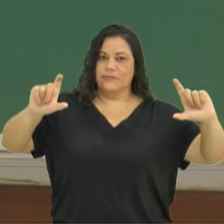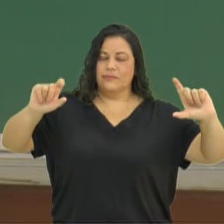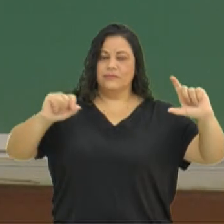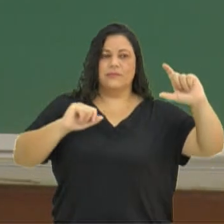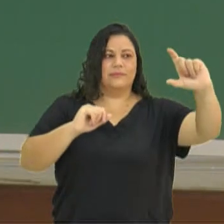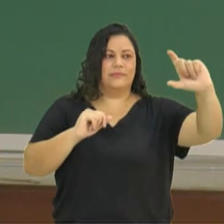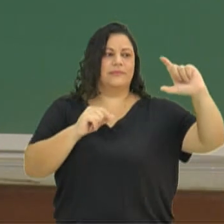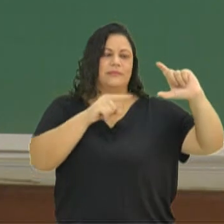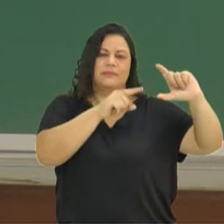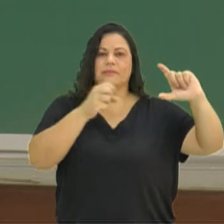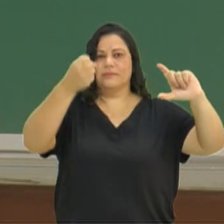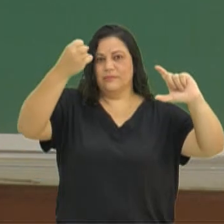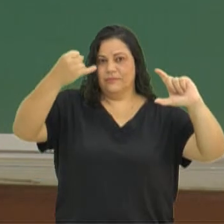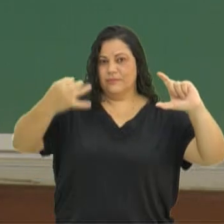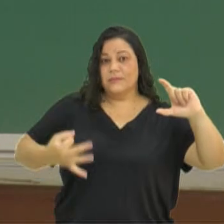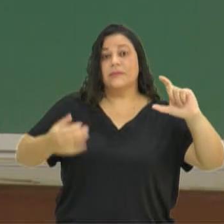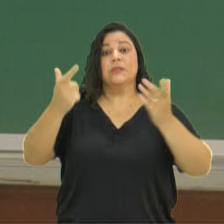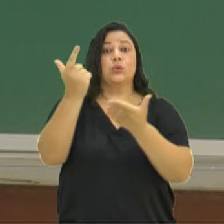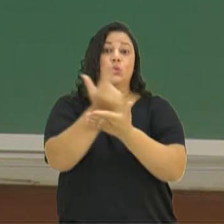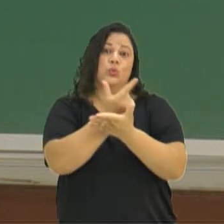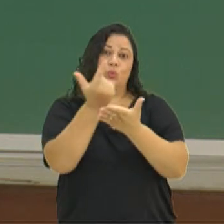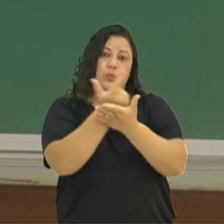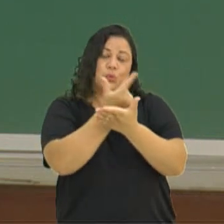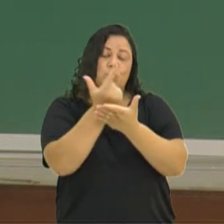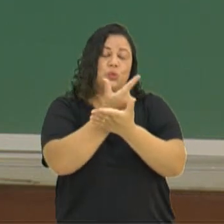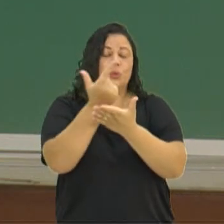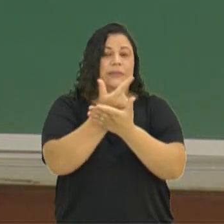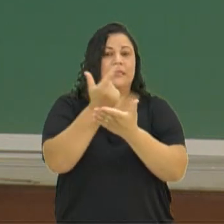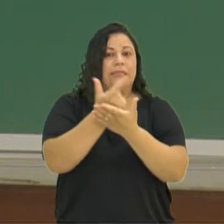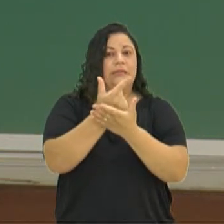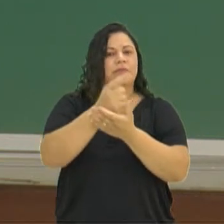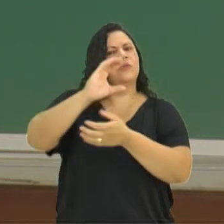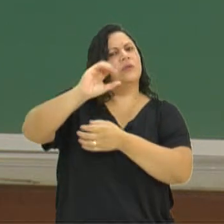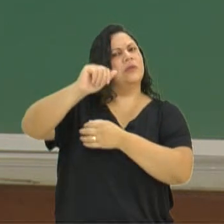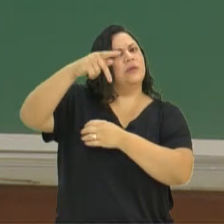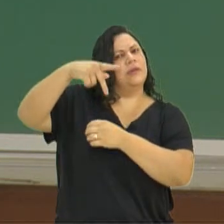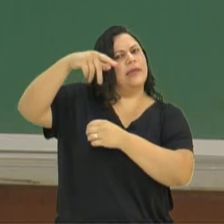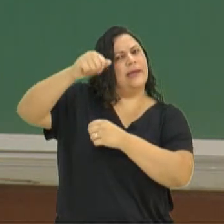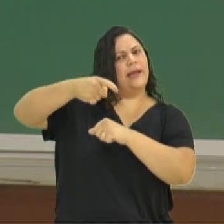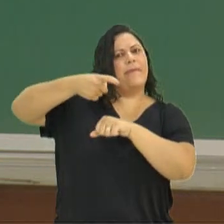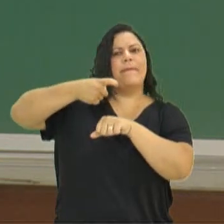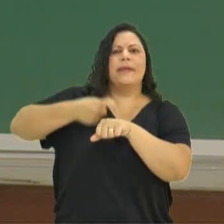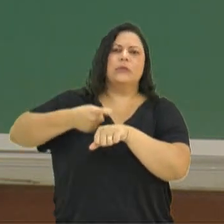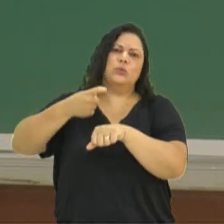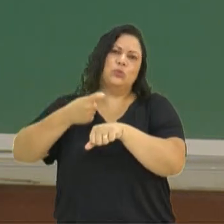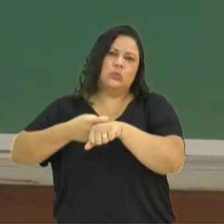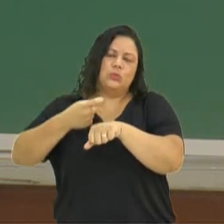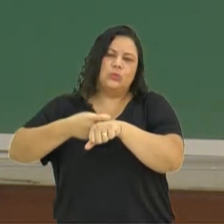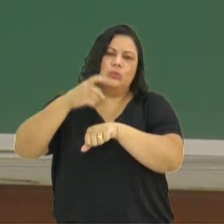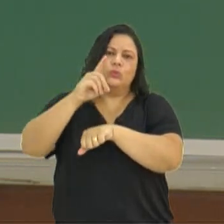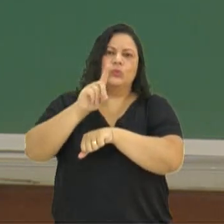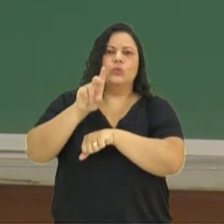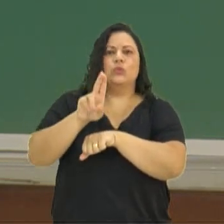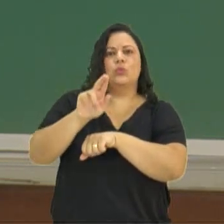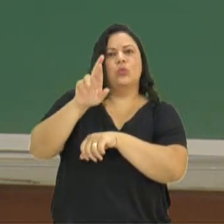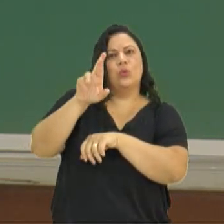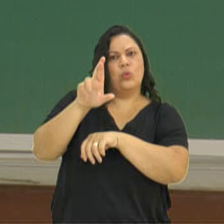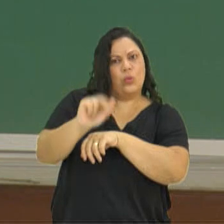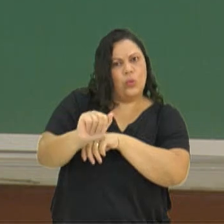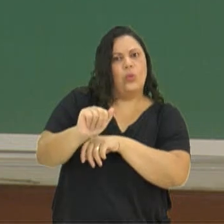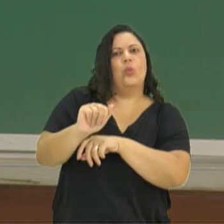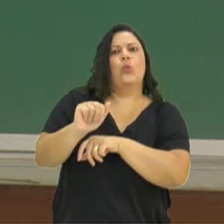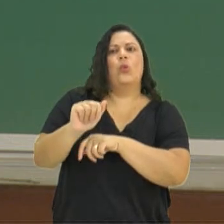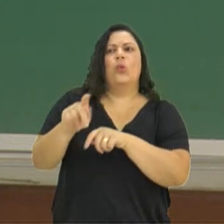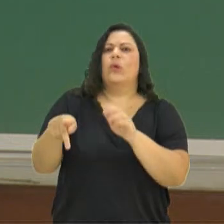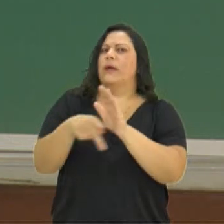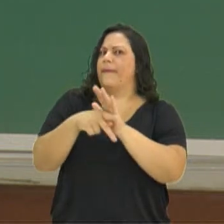ele fala que os livros de capa dura ali, eles estão a um passo mais próximo de virarem relíquias de